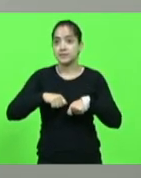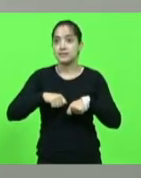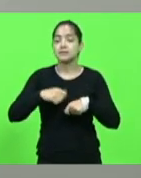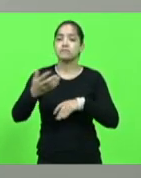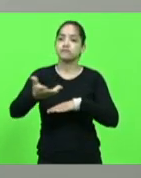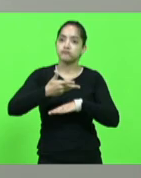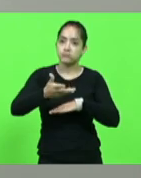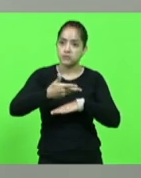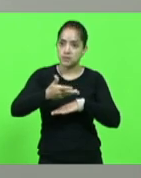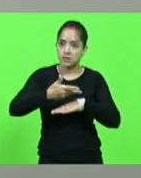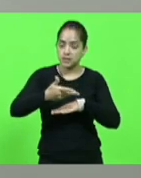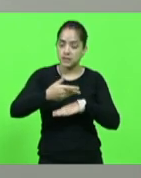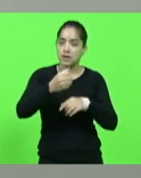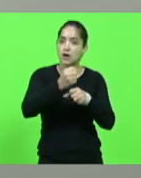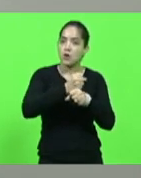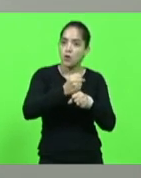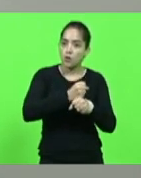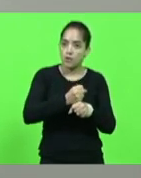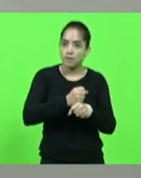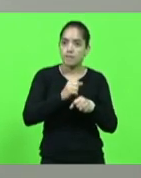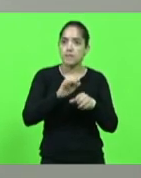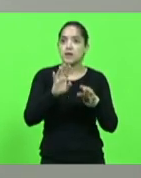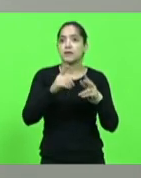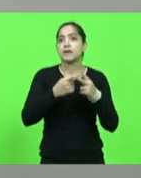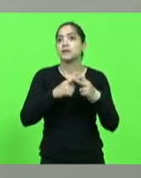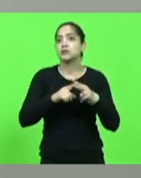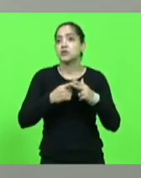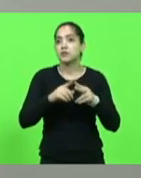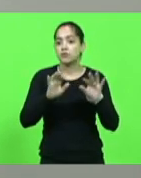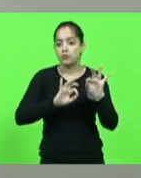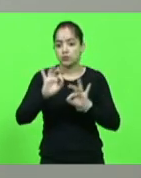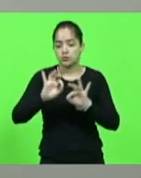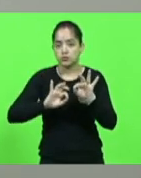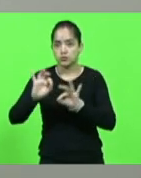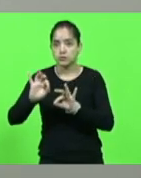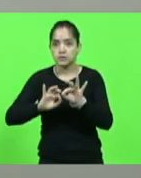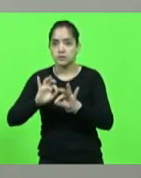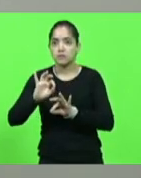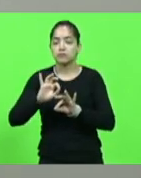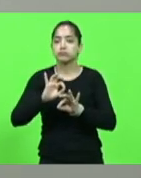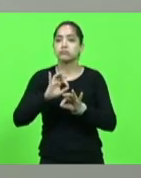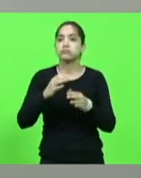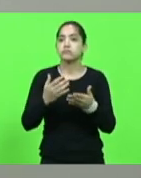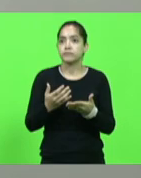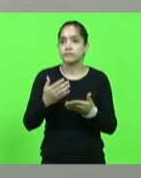acelerar a obra de reconstrução dessa rodovia tão importante, no qual